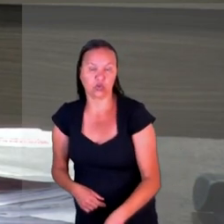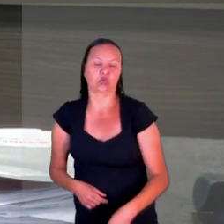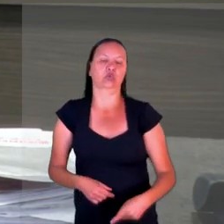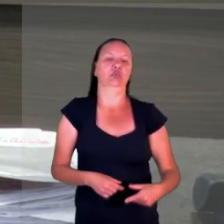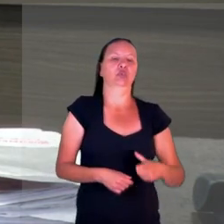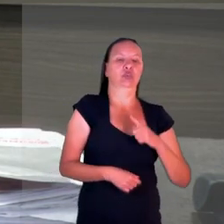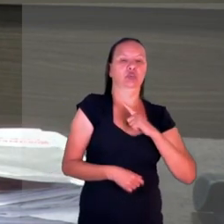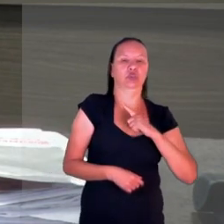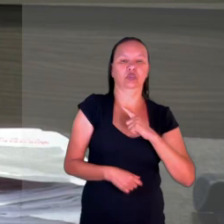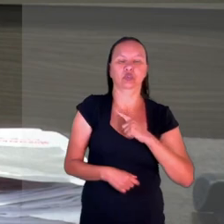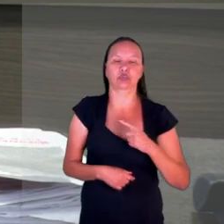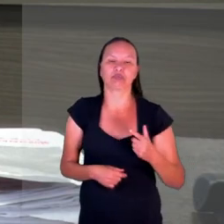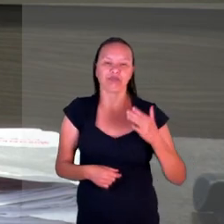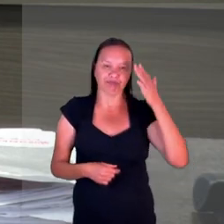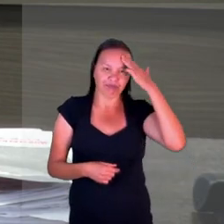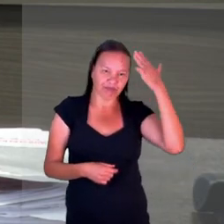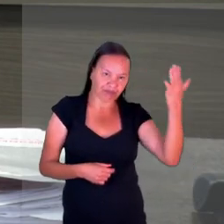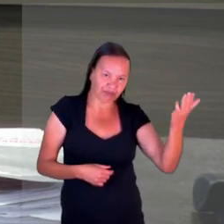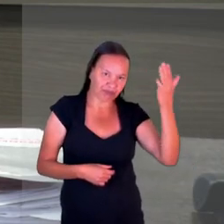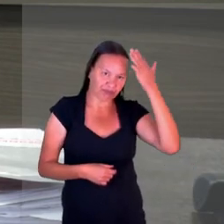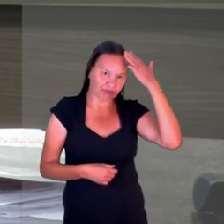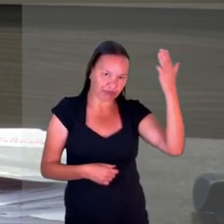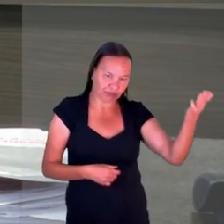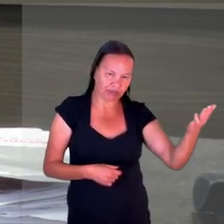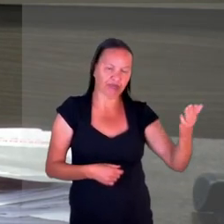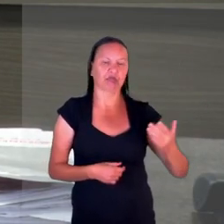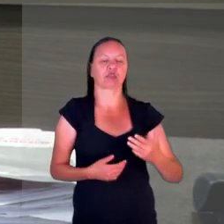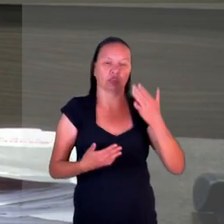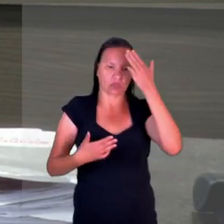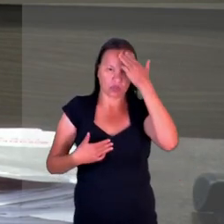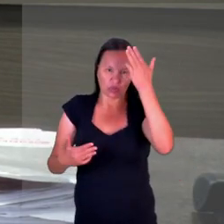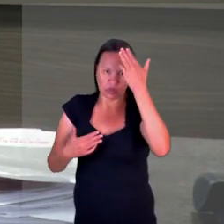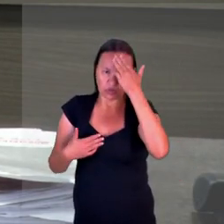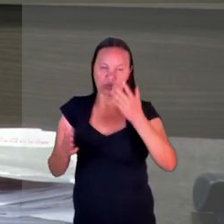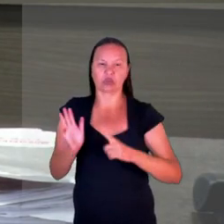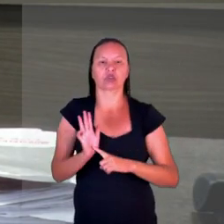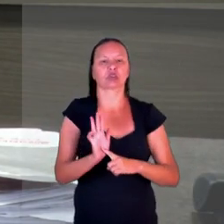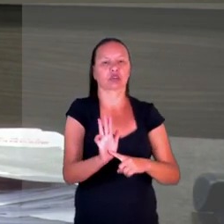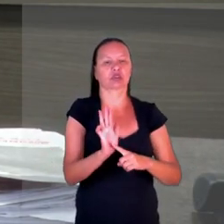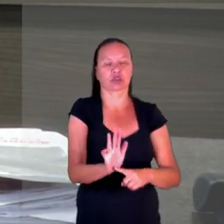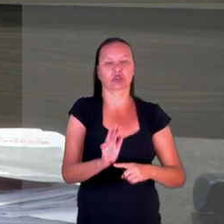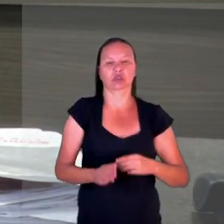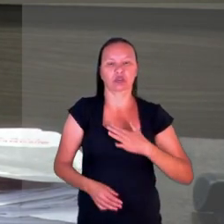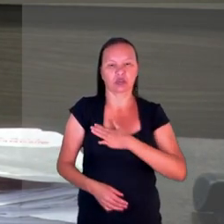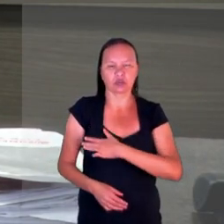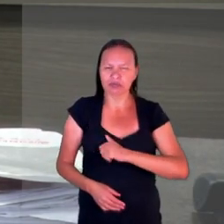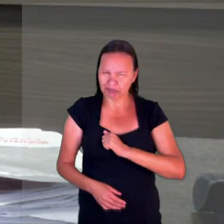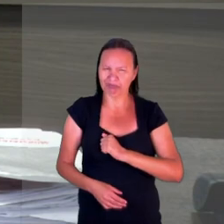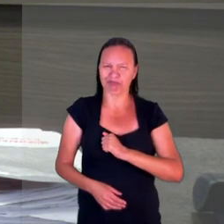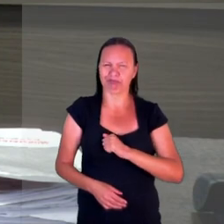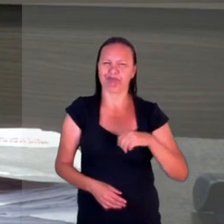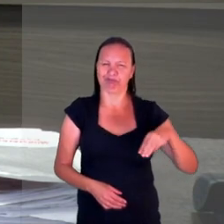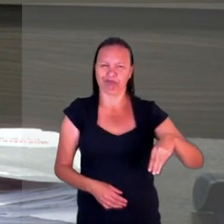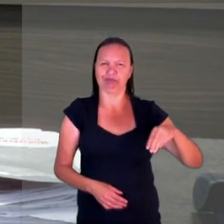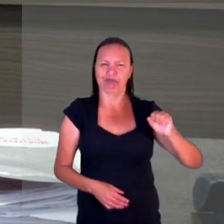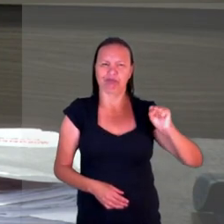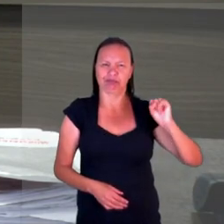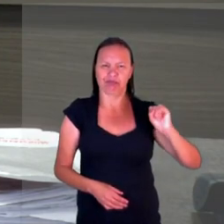mais agradecido pela oportunidade de me fazer presente Mir eu gostaria que que você